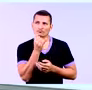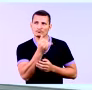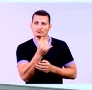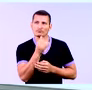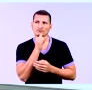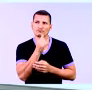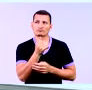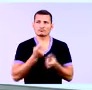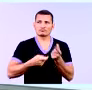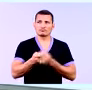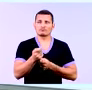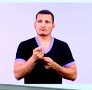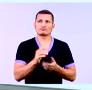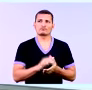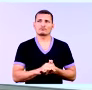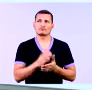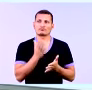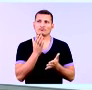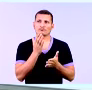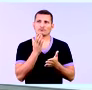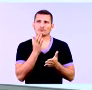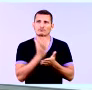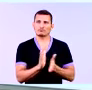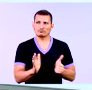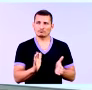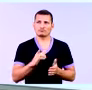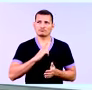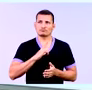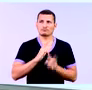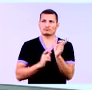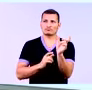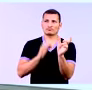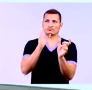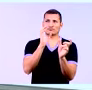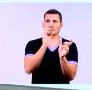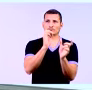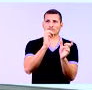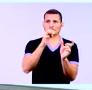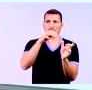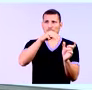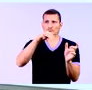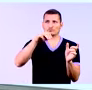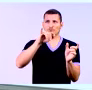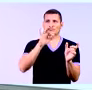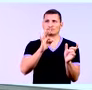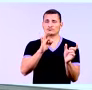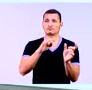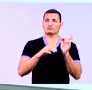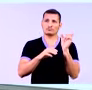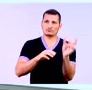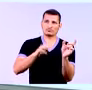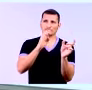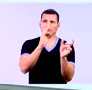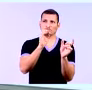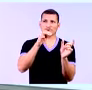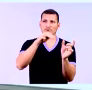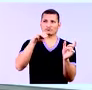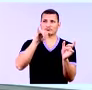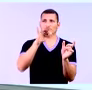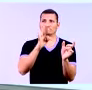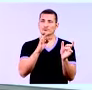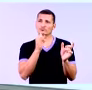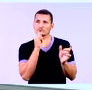encerrou? Tem um comando para isso que é o comando commit. Então, o comando commit informa ao sistema agenciador que